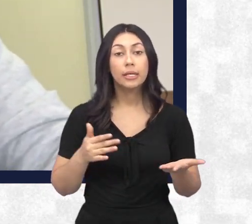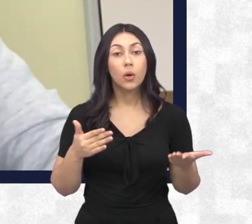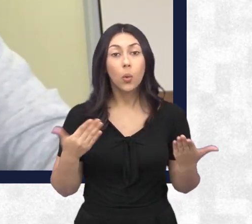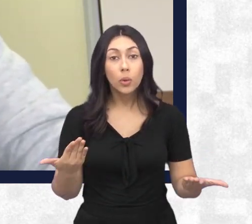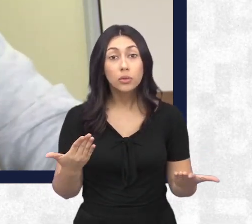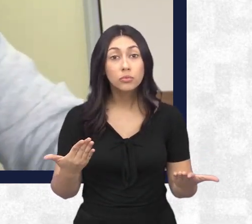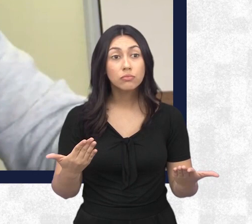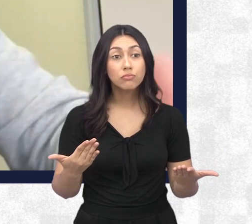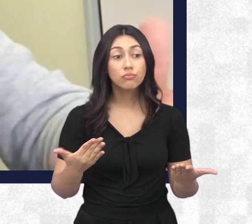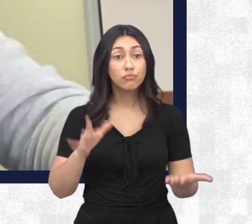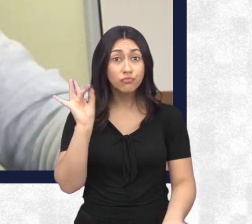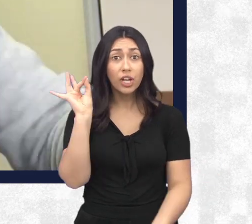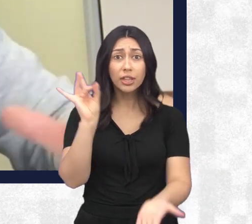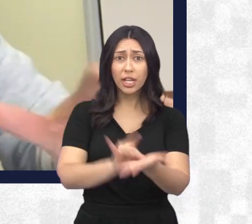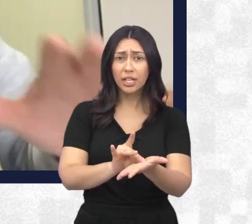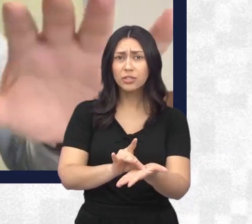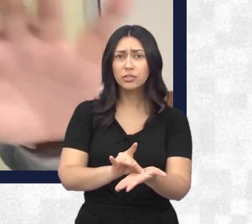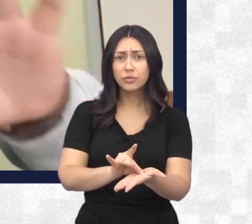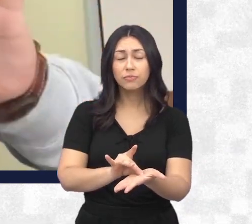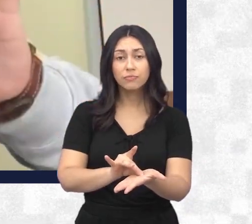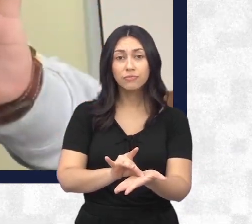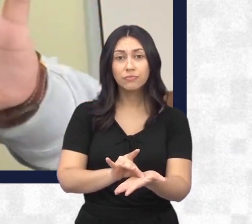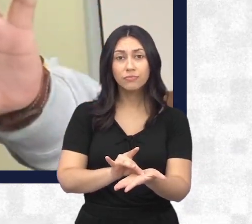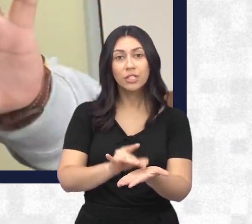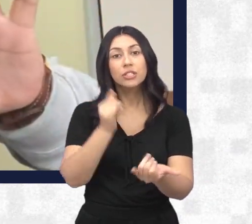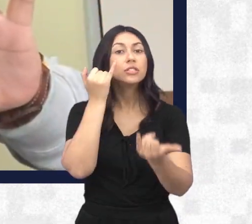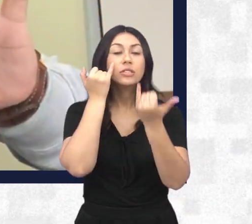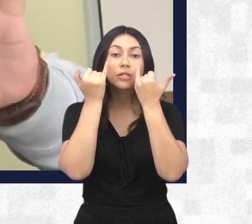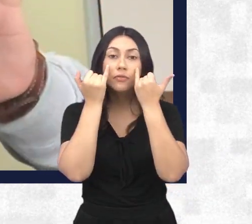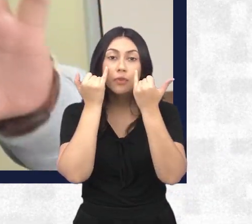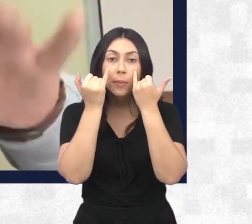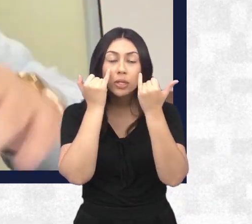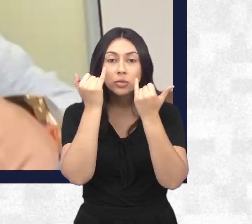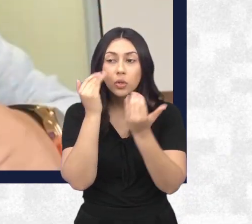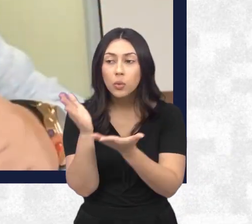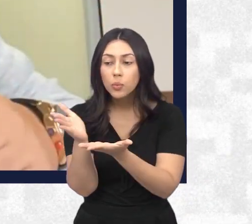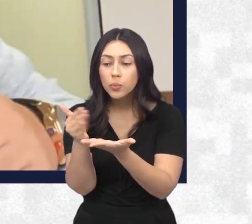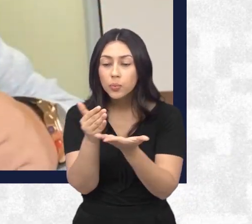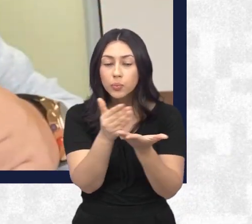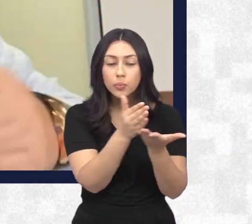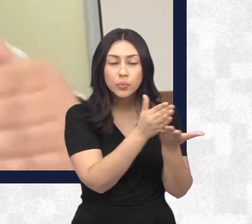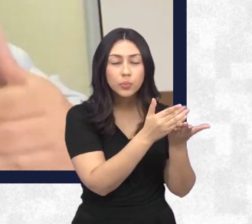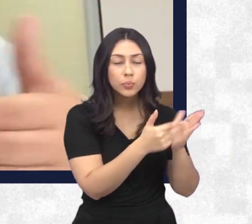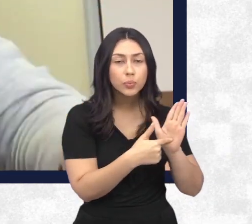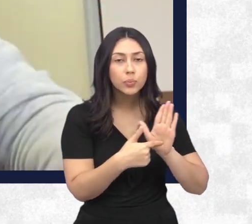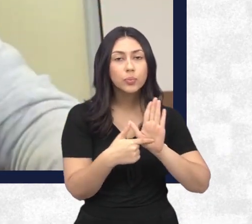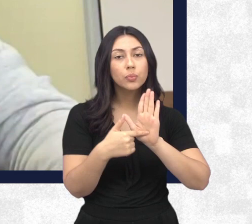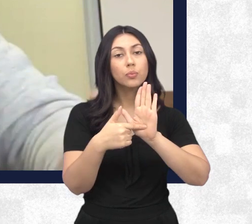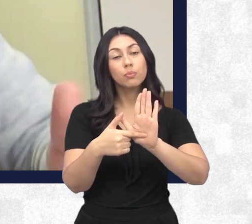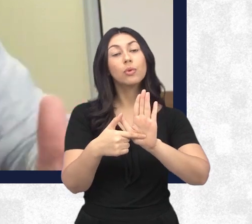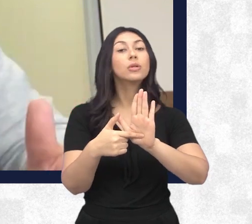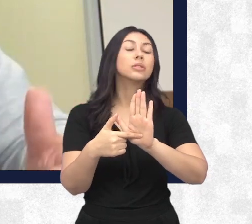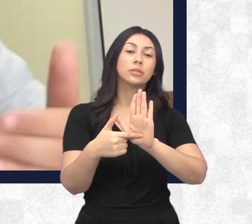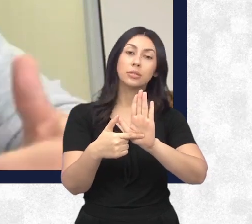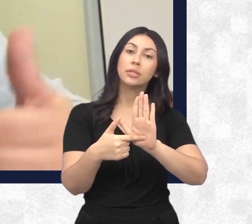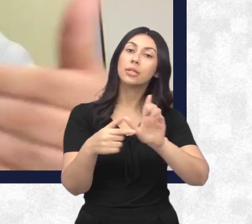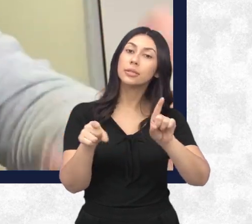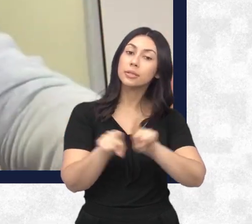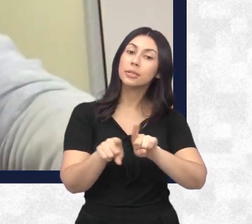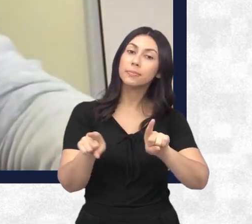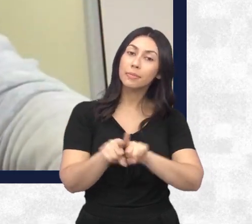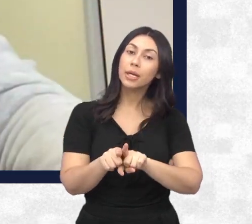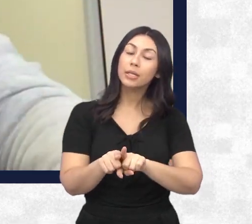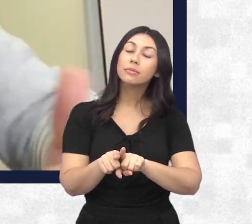fiscalizam. Ao fazer isso, os dados ficam obtidos pelos legisladores e